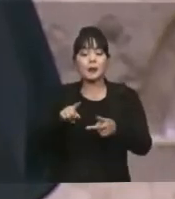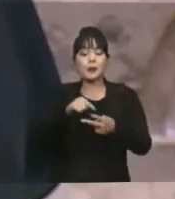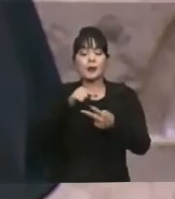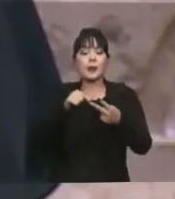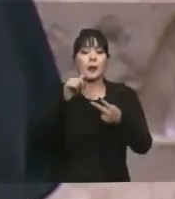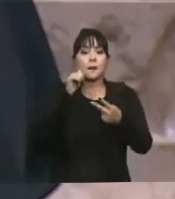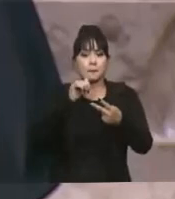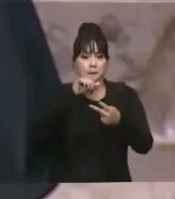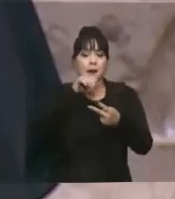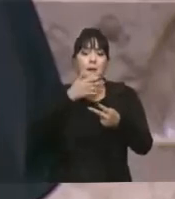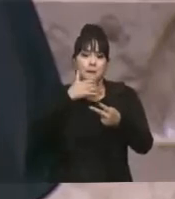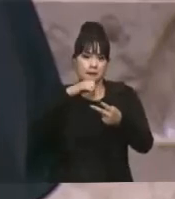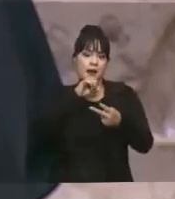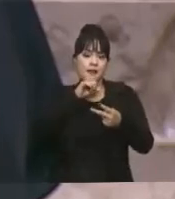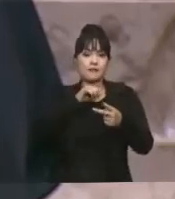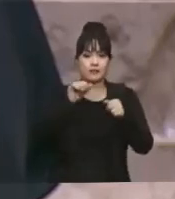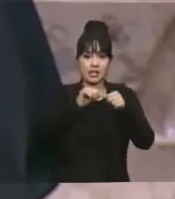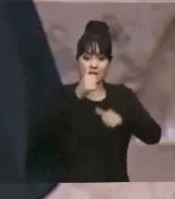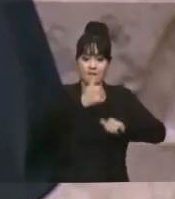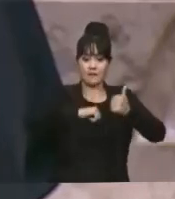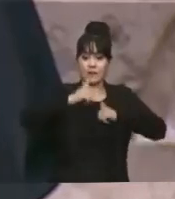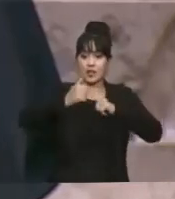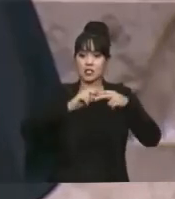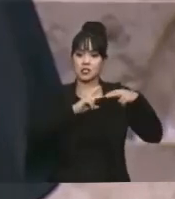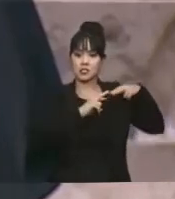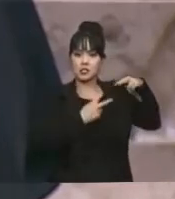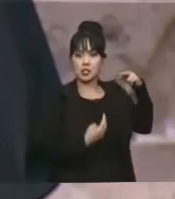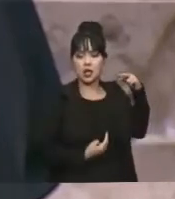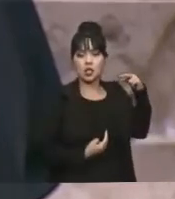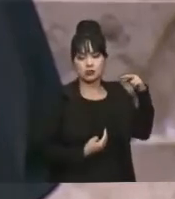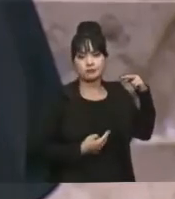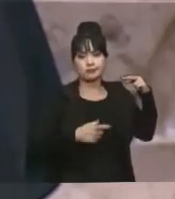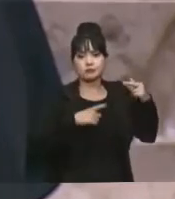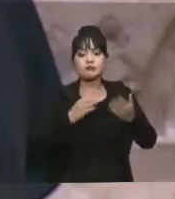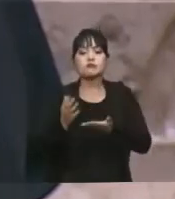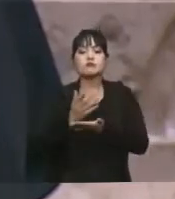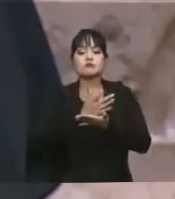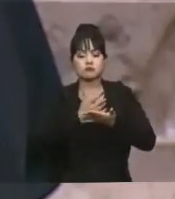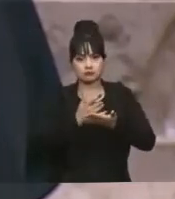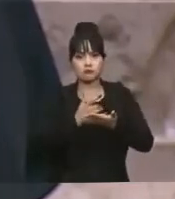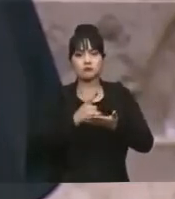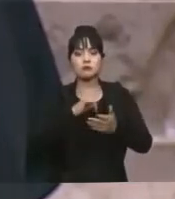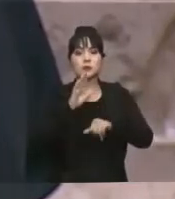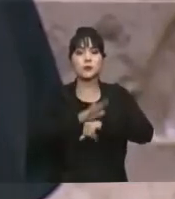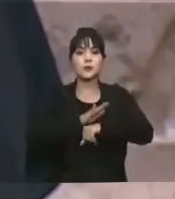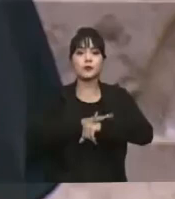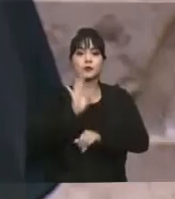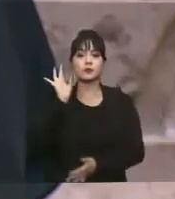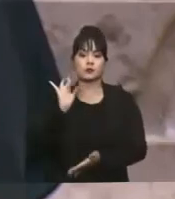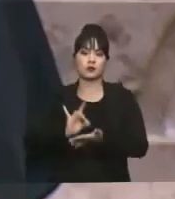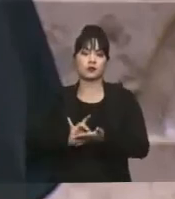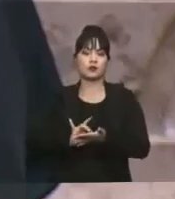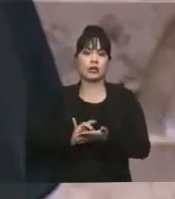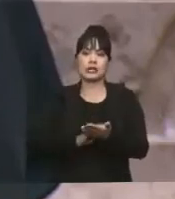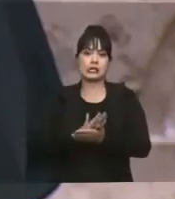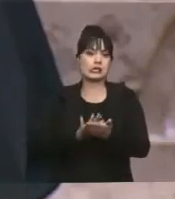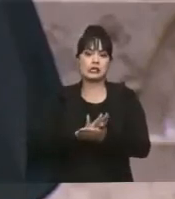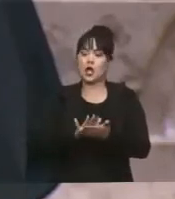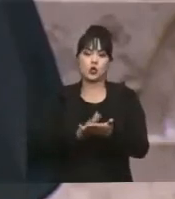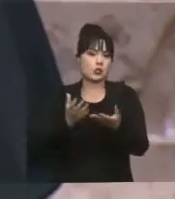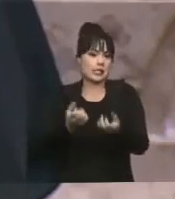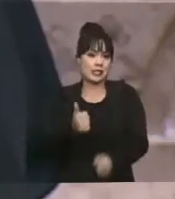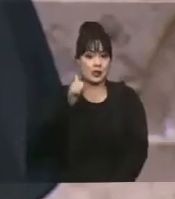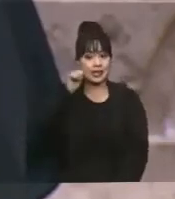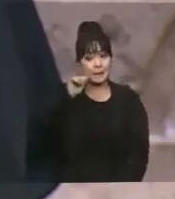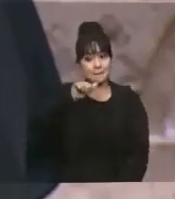pretende fazer a avaliação genética. Valer-se de material coletado e estocado em momento pretérito, sem autorização